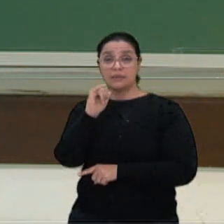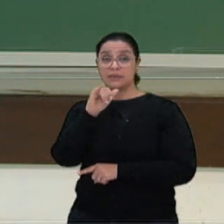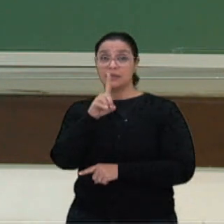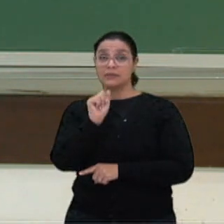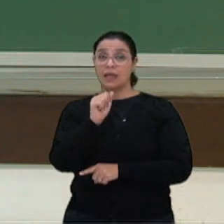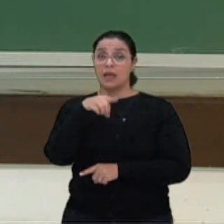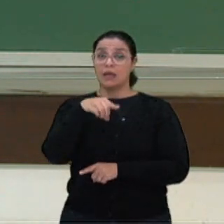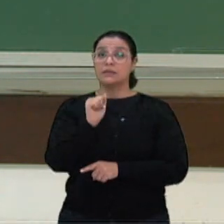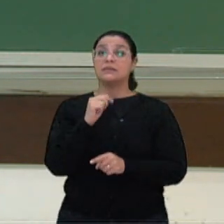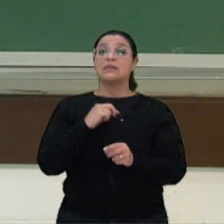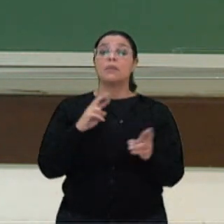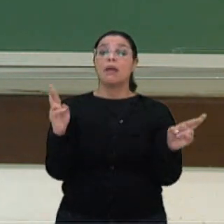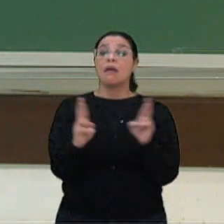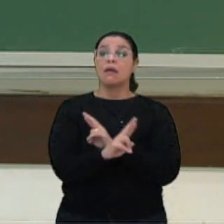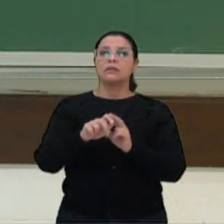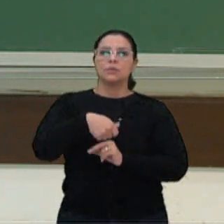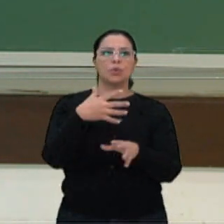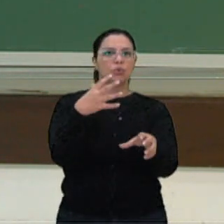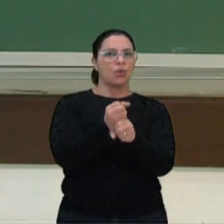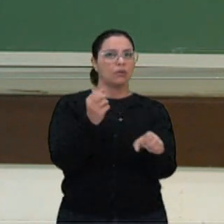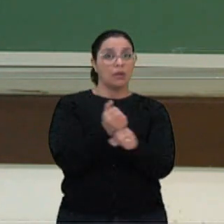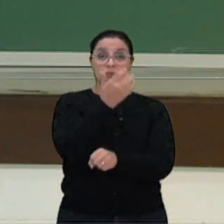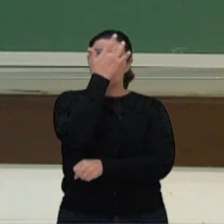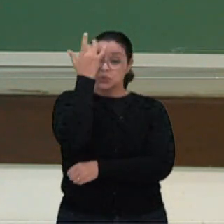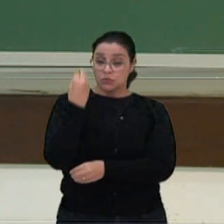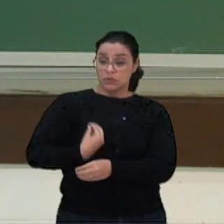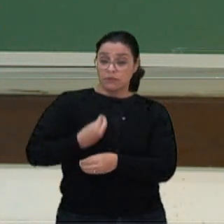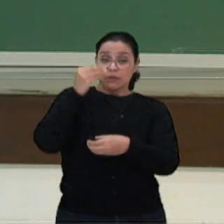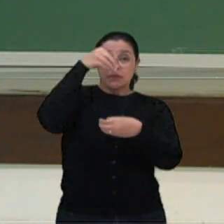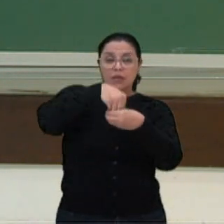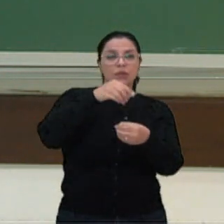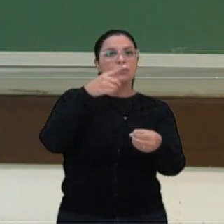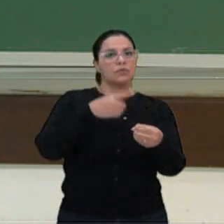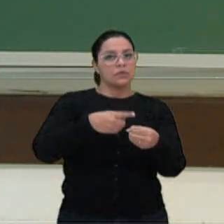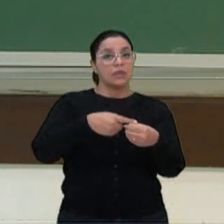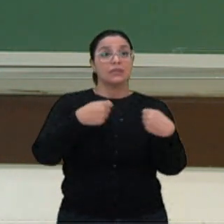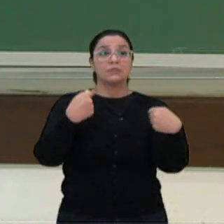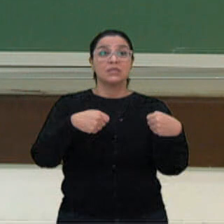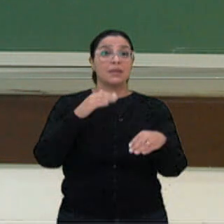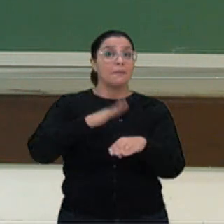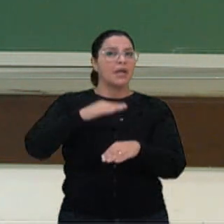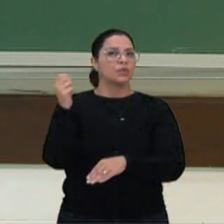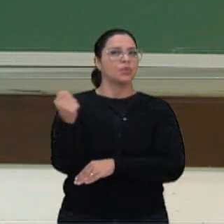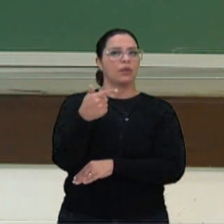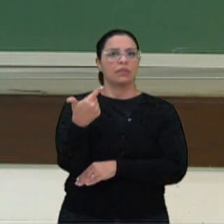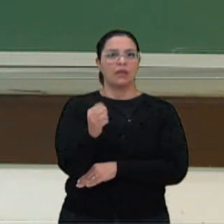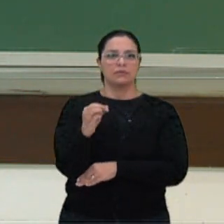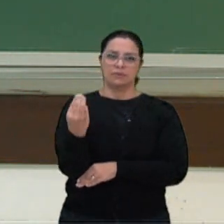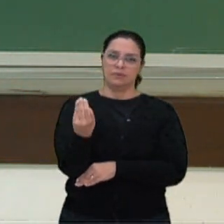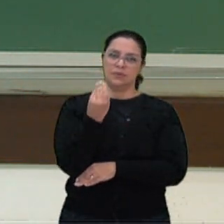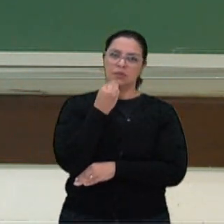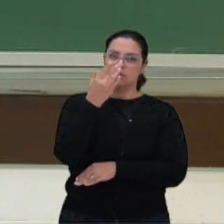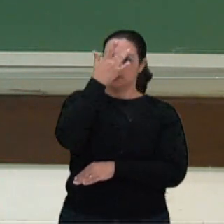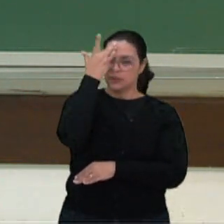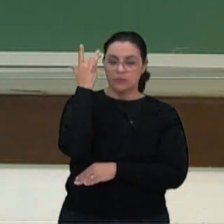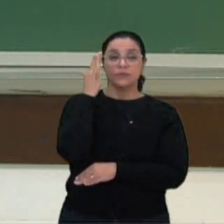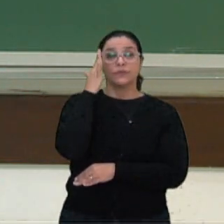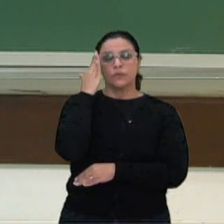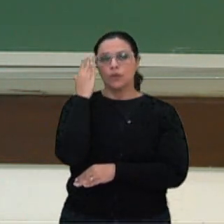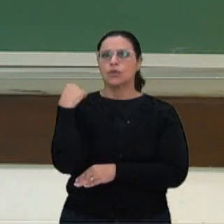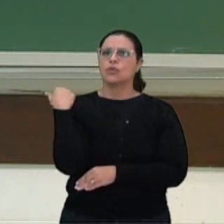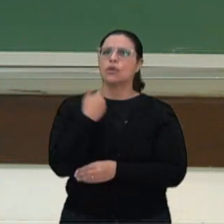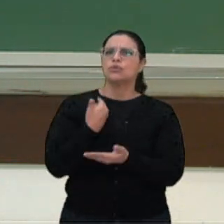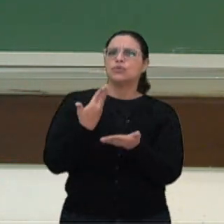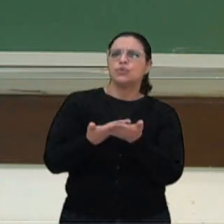sempre relacionado com o número de habitantes, que tem que ser acima dos 10 milhões. Nós vimos numa